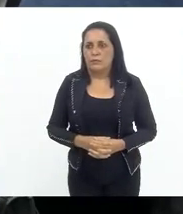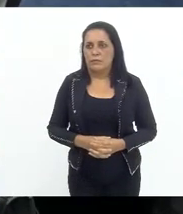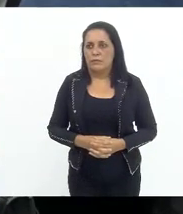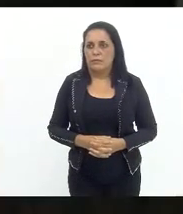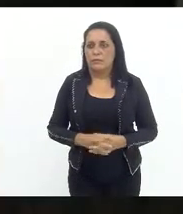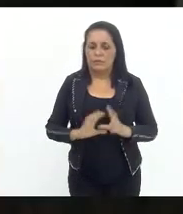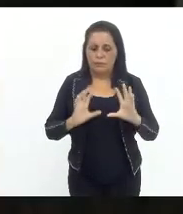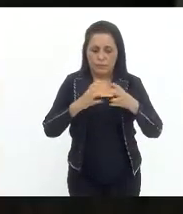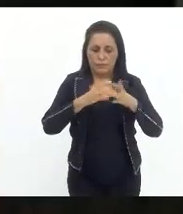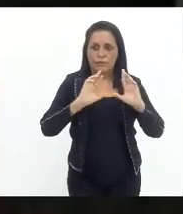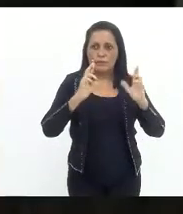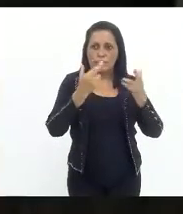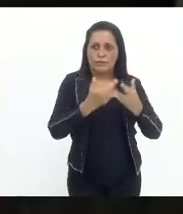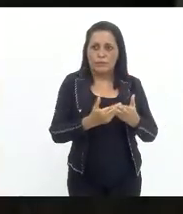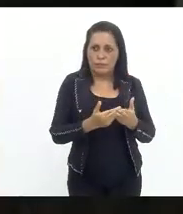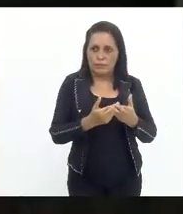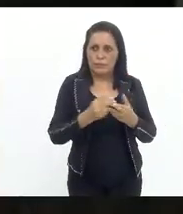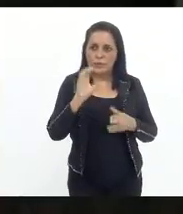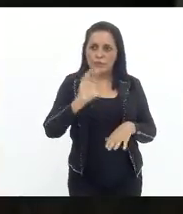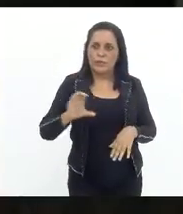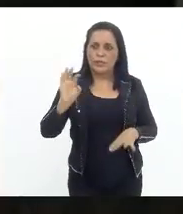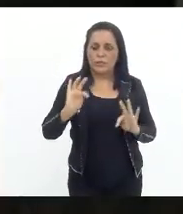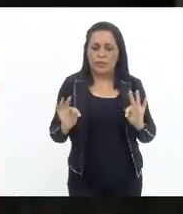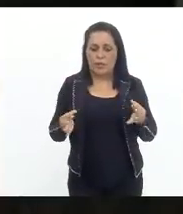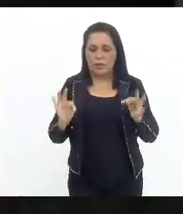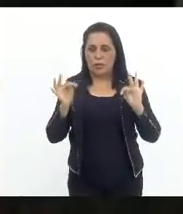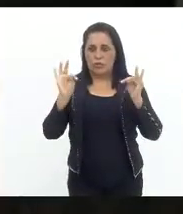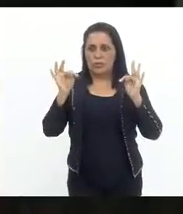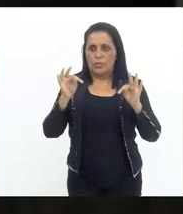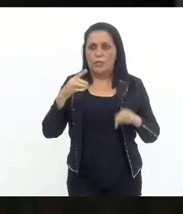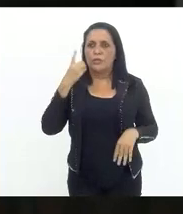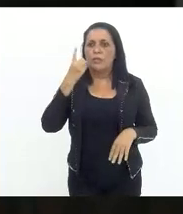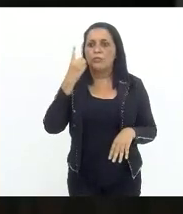Pela Comissão de Ciência e Tecnologia, deputado...